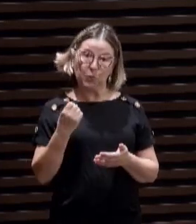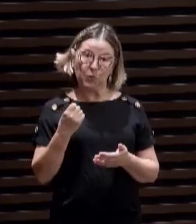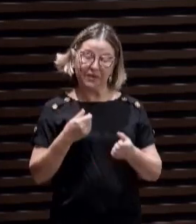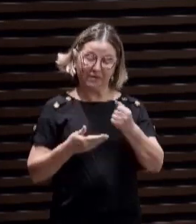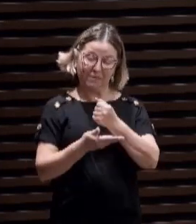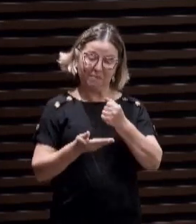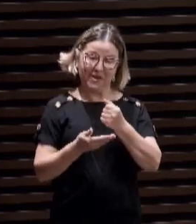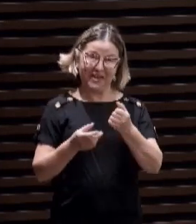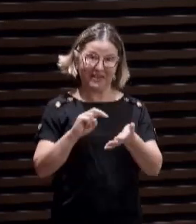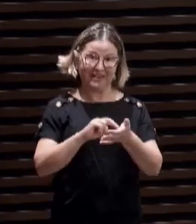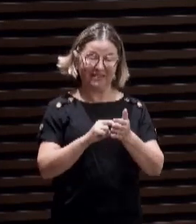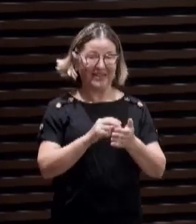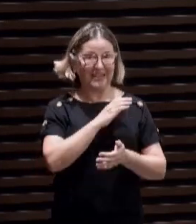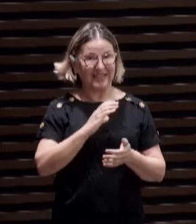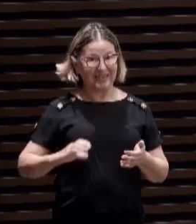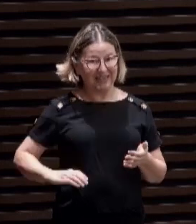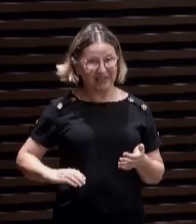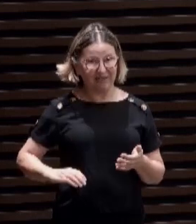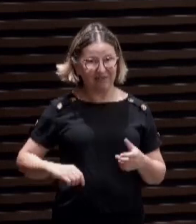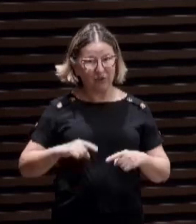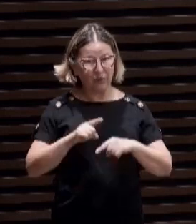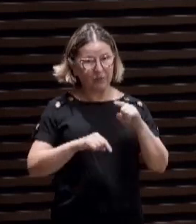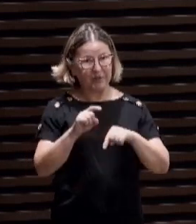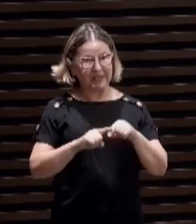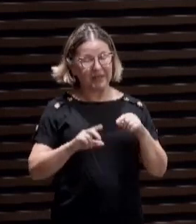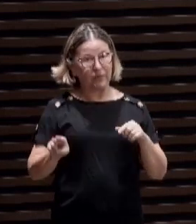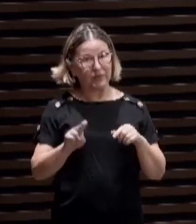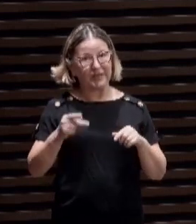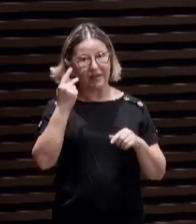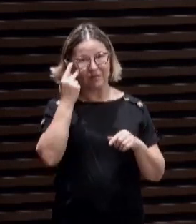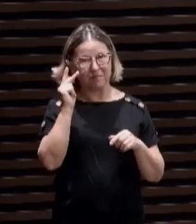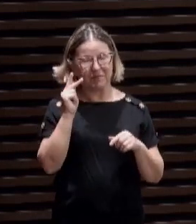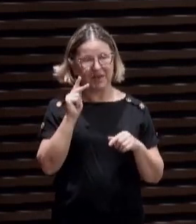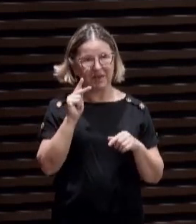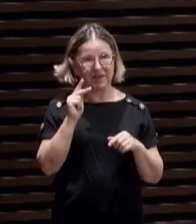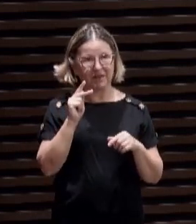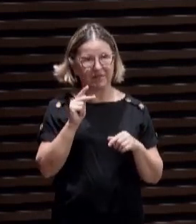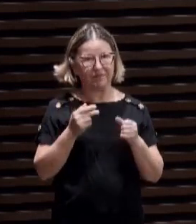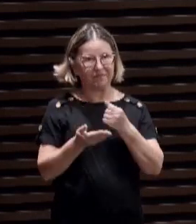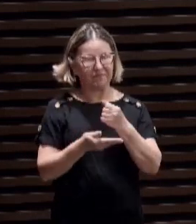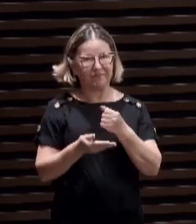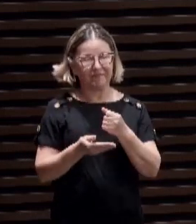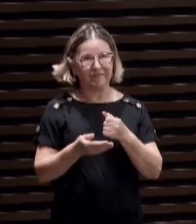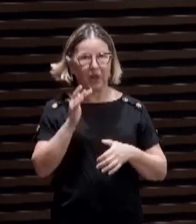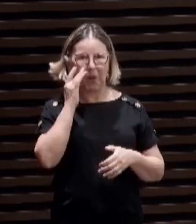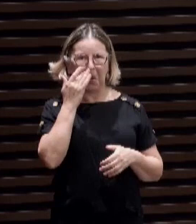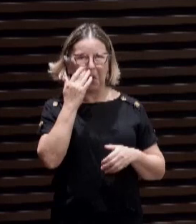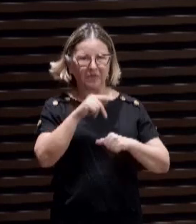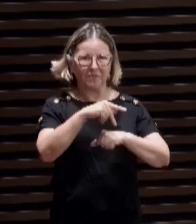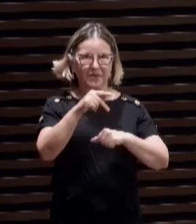que podem ser usados para edificar sobre o fundamento, ou seja, ouro, prata,